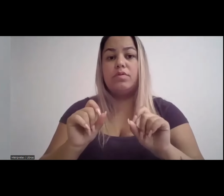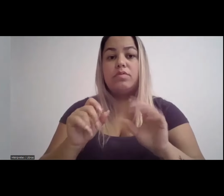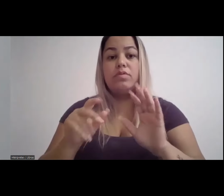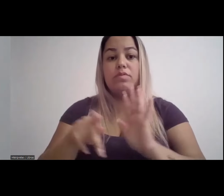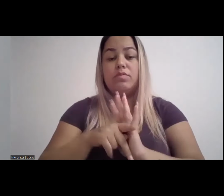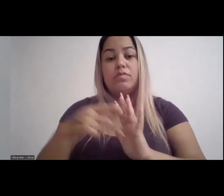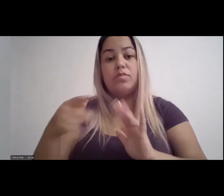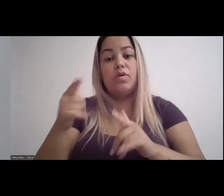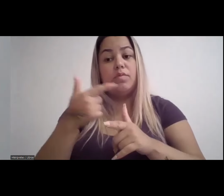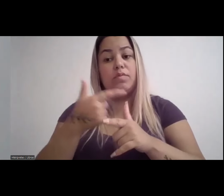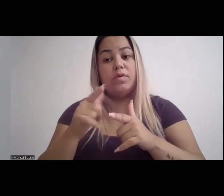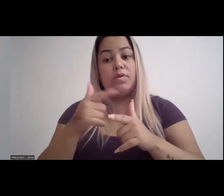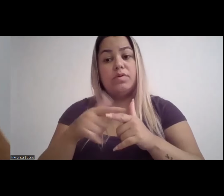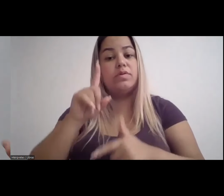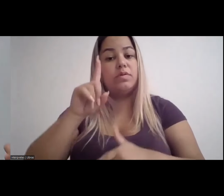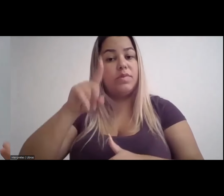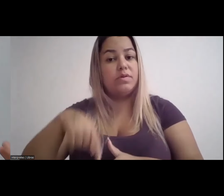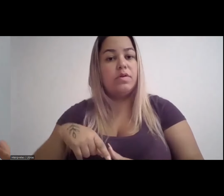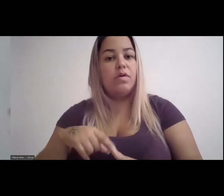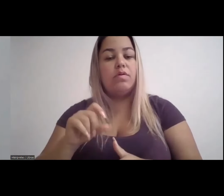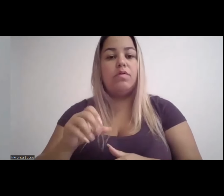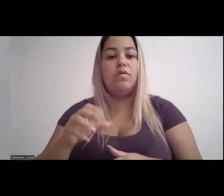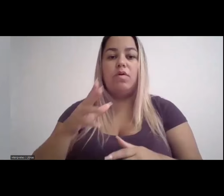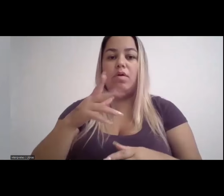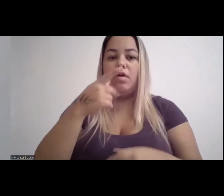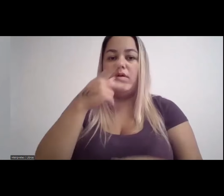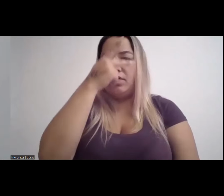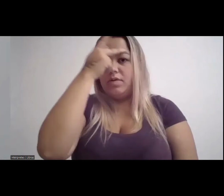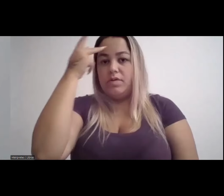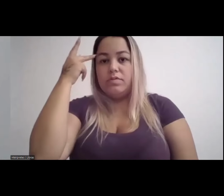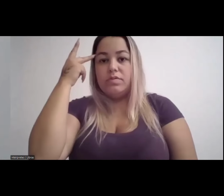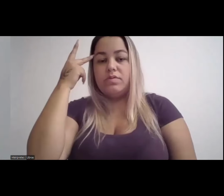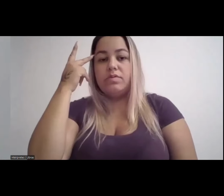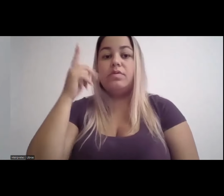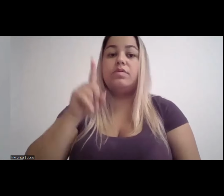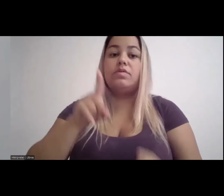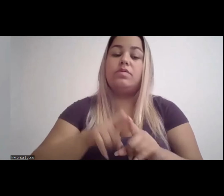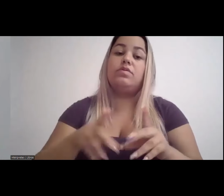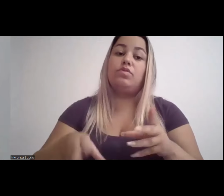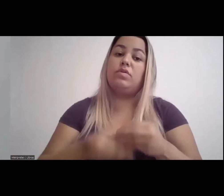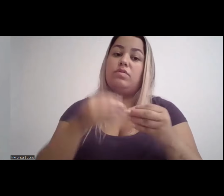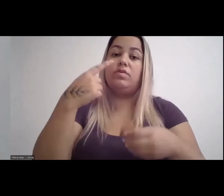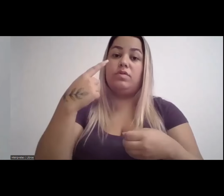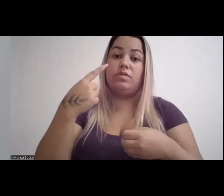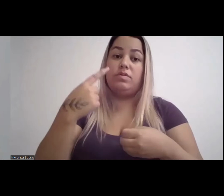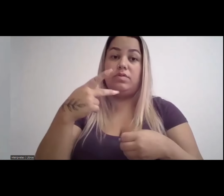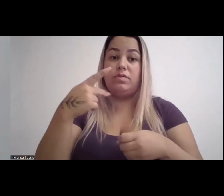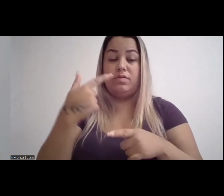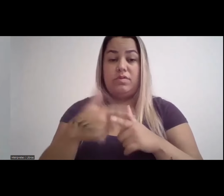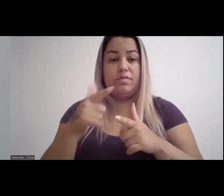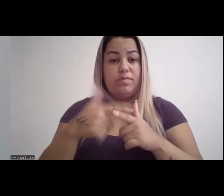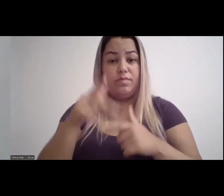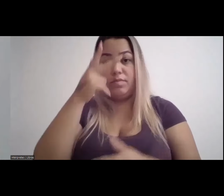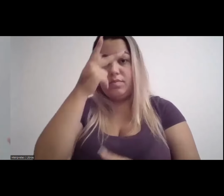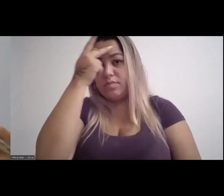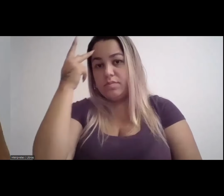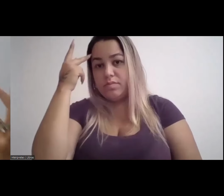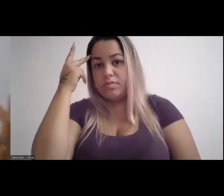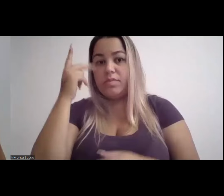problema, que são justamente os cidadãos que estão imersos nessa problemática, sejam eles pessoas que